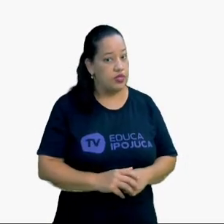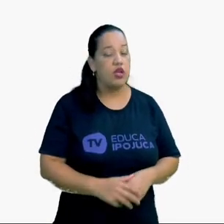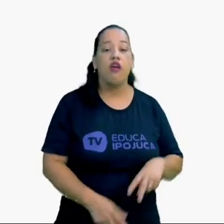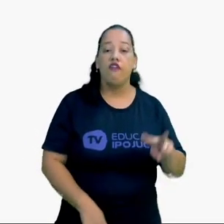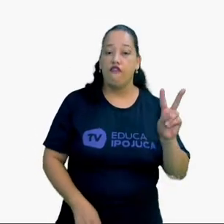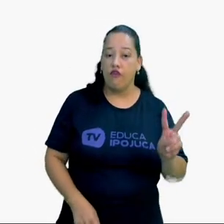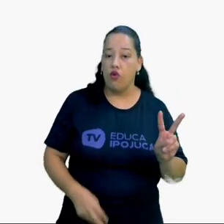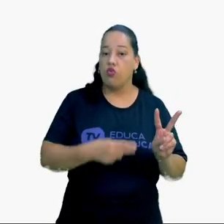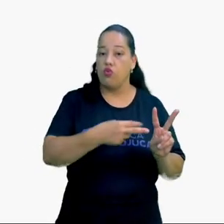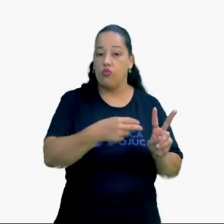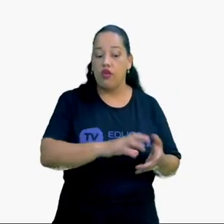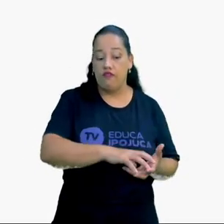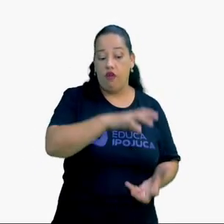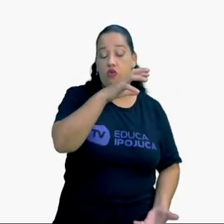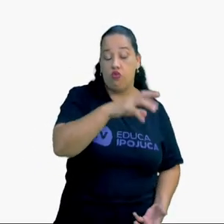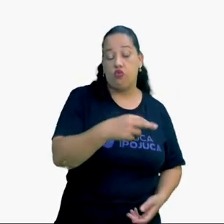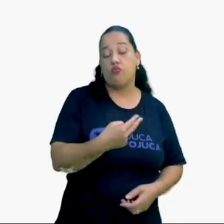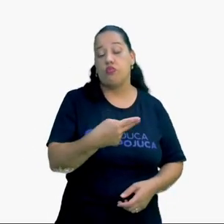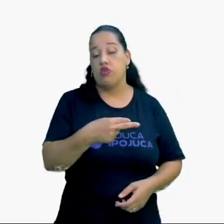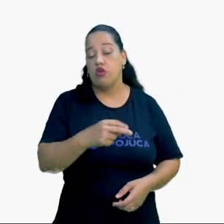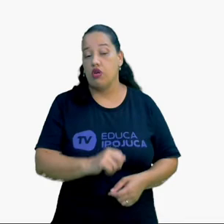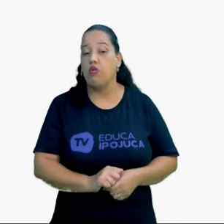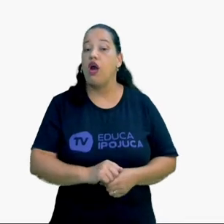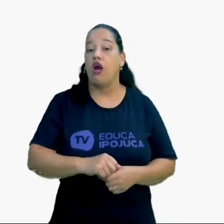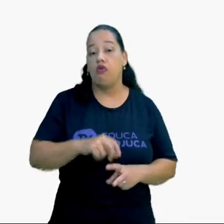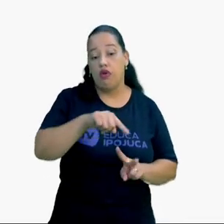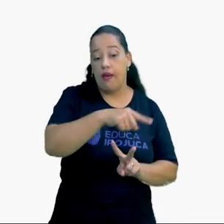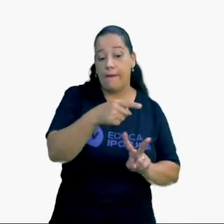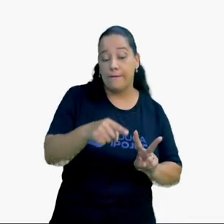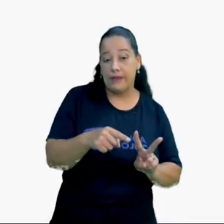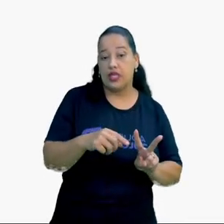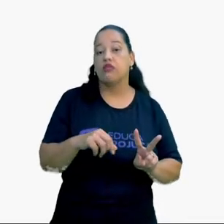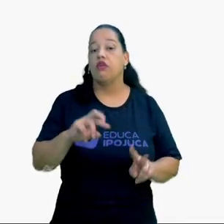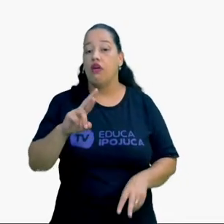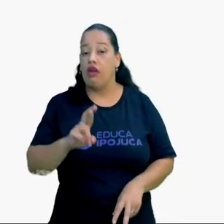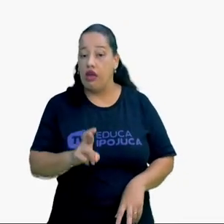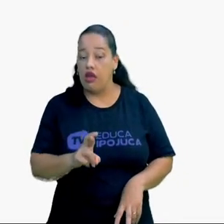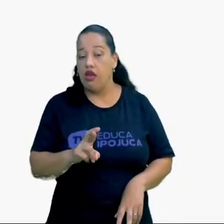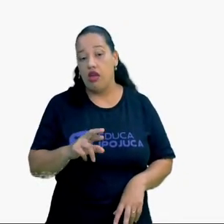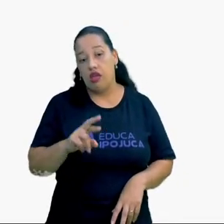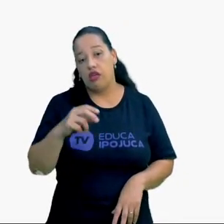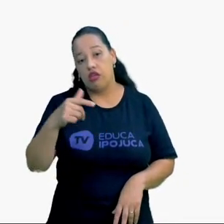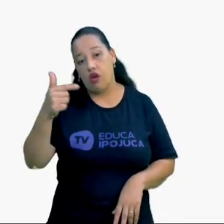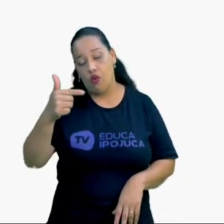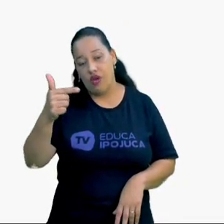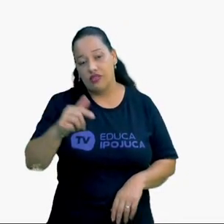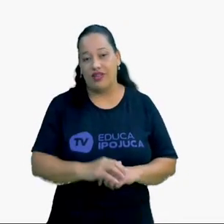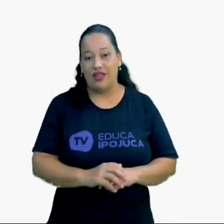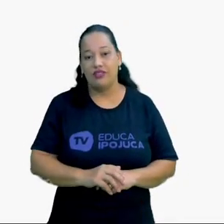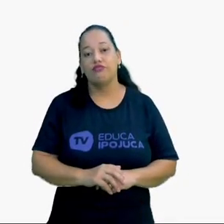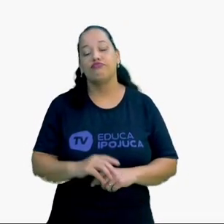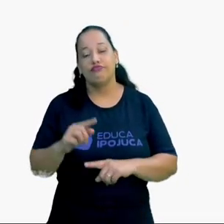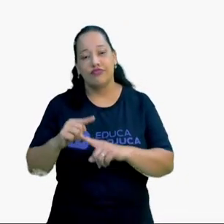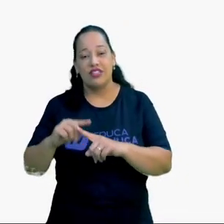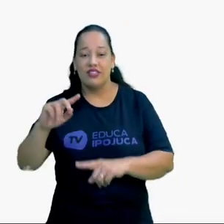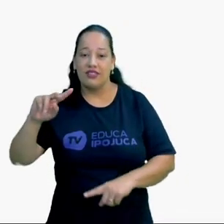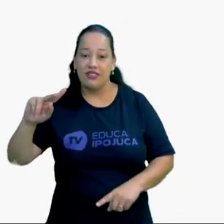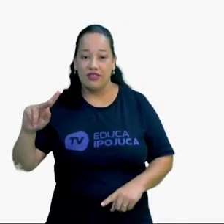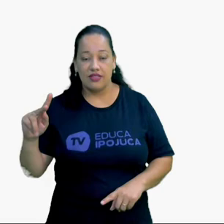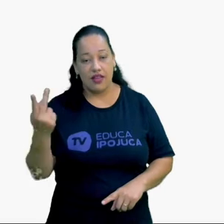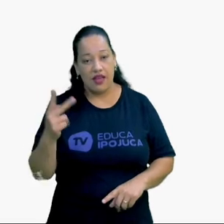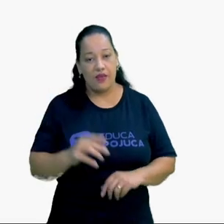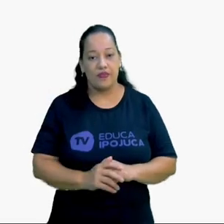volume igual a πr ao quadrado vezes h. Então volume π,